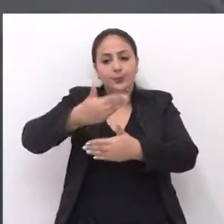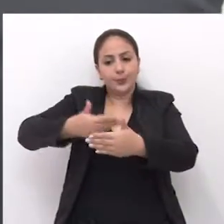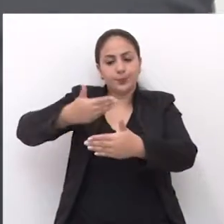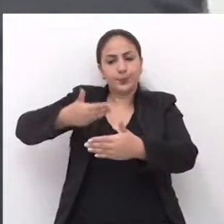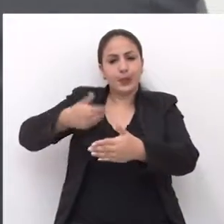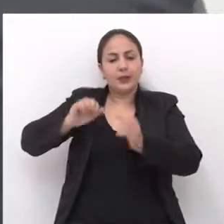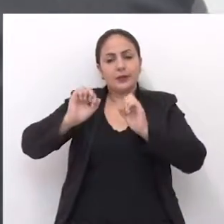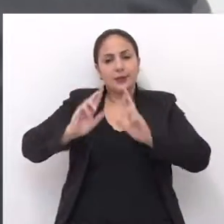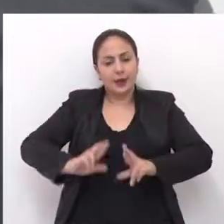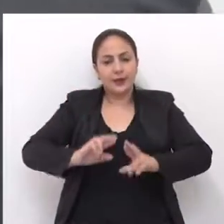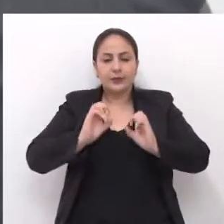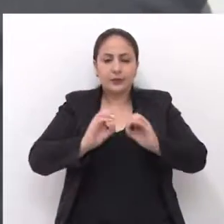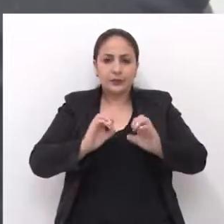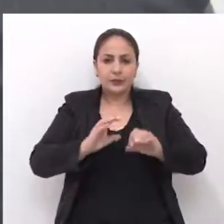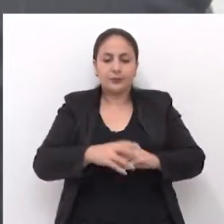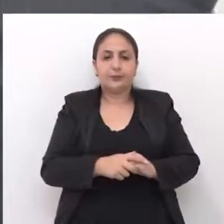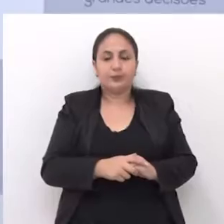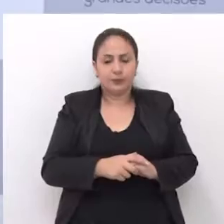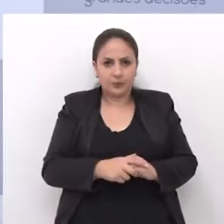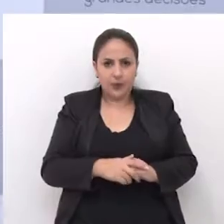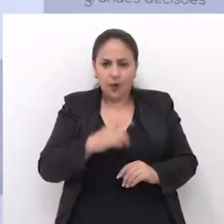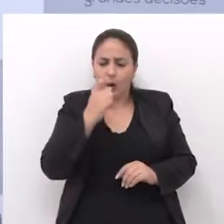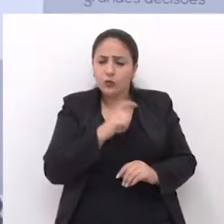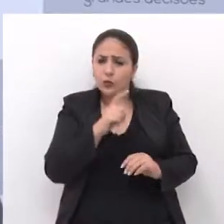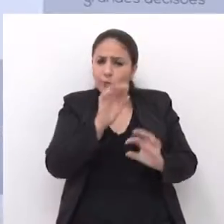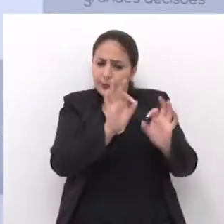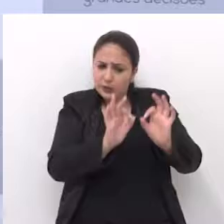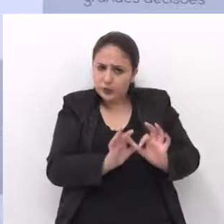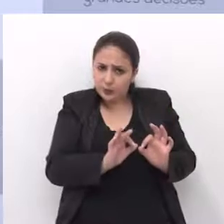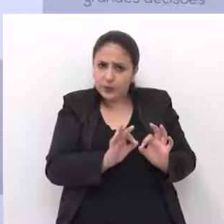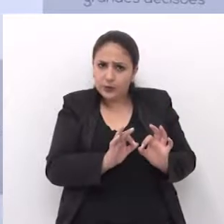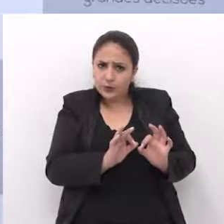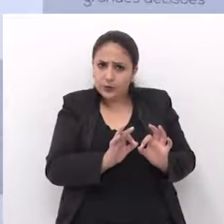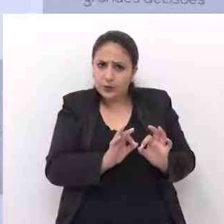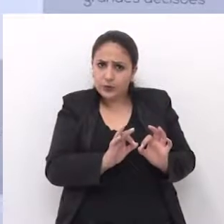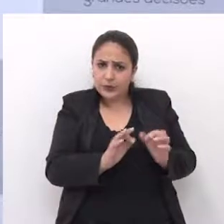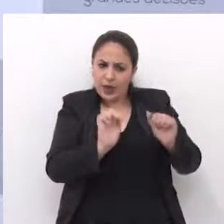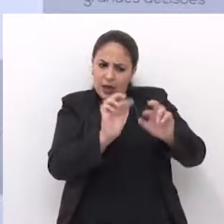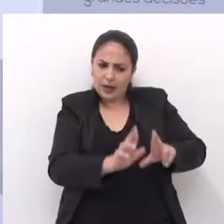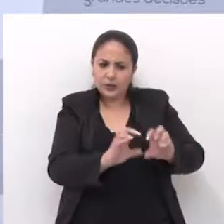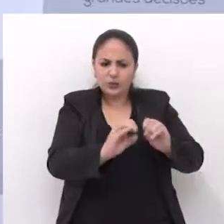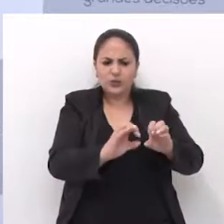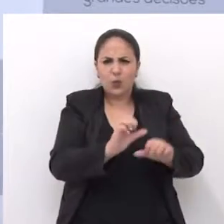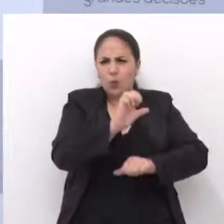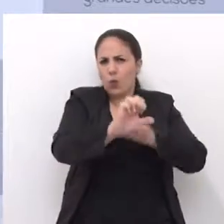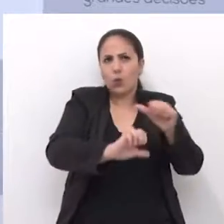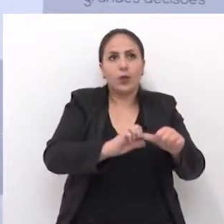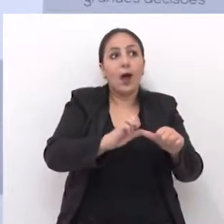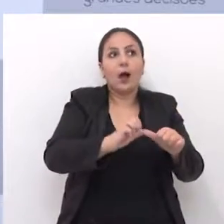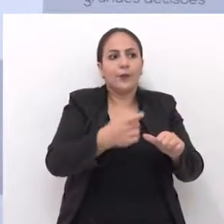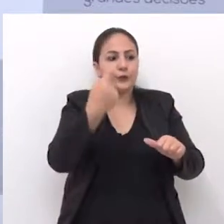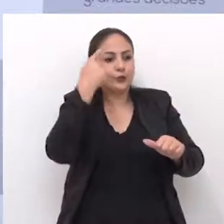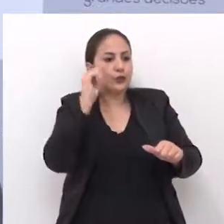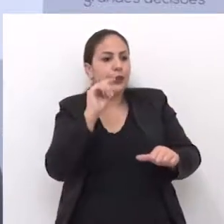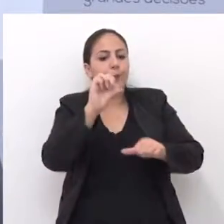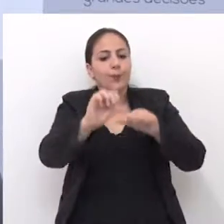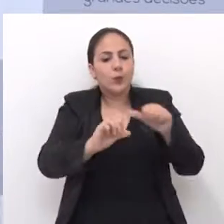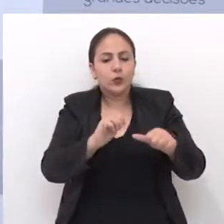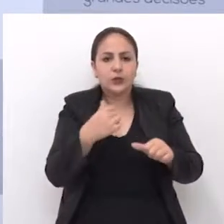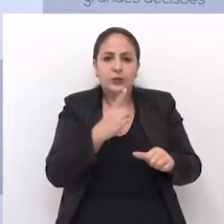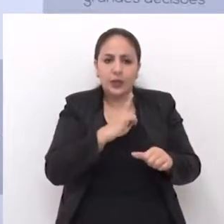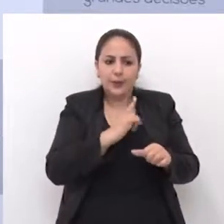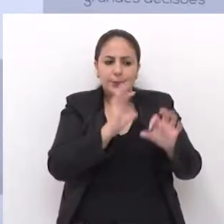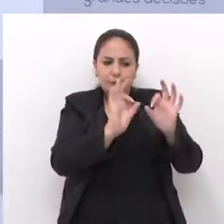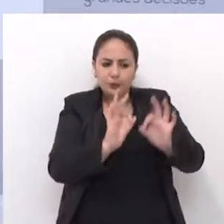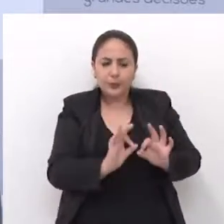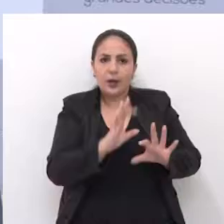um retrocesso para a área da educação. Um planejamento na área da educação não se muda de um dia para o outro. Você planeja as ações, vocês